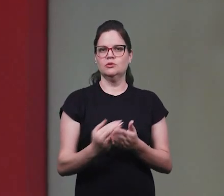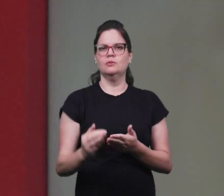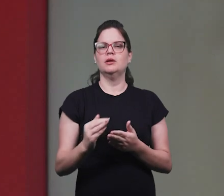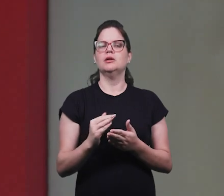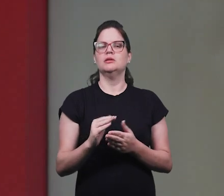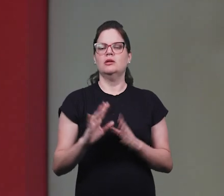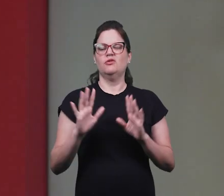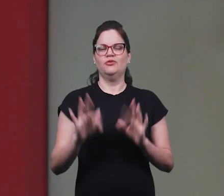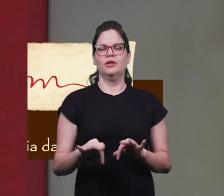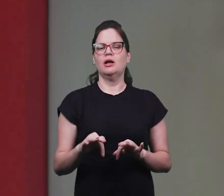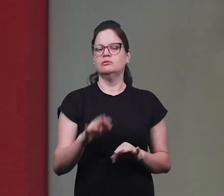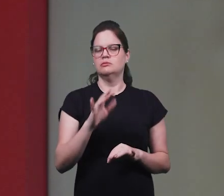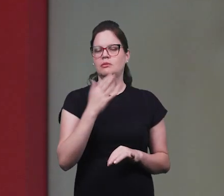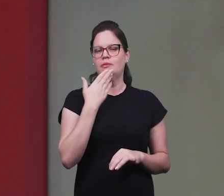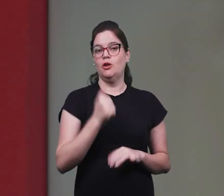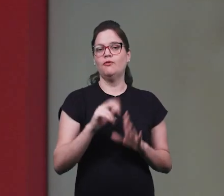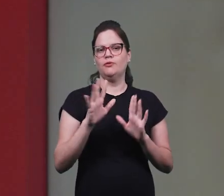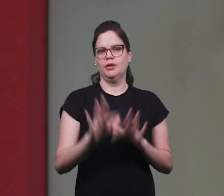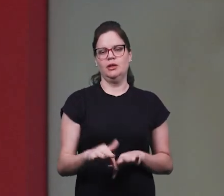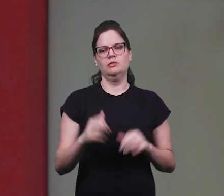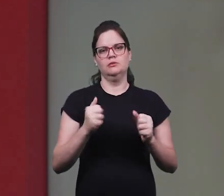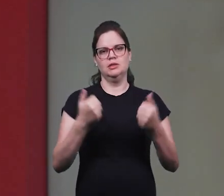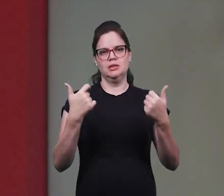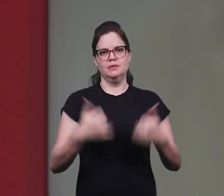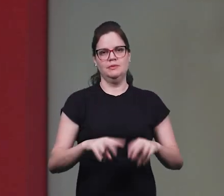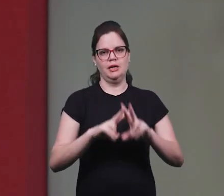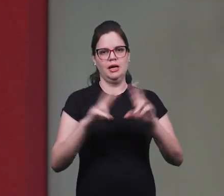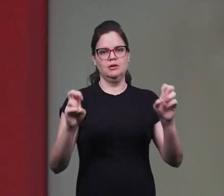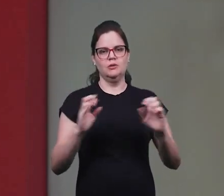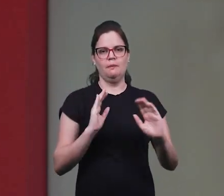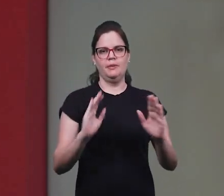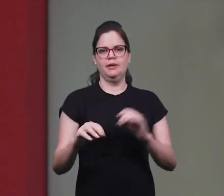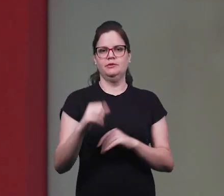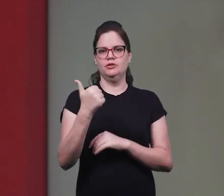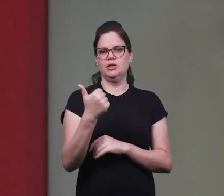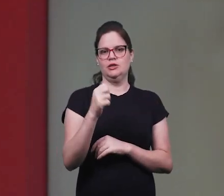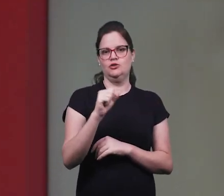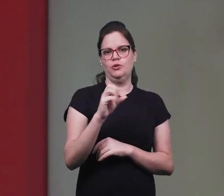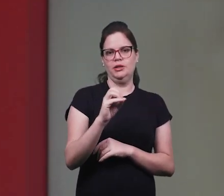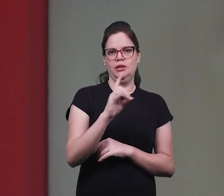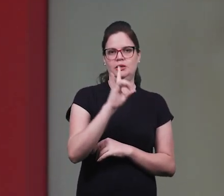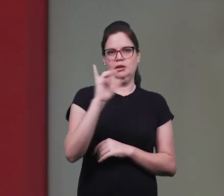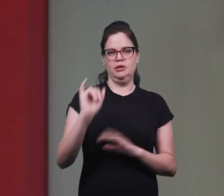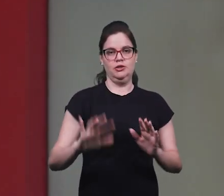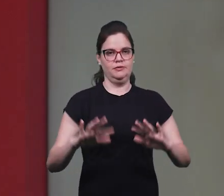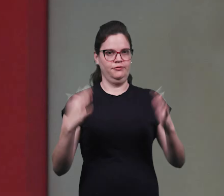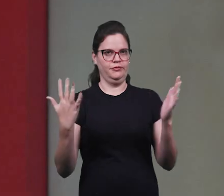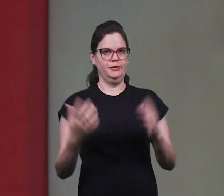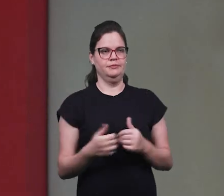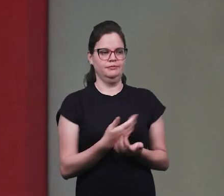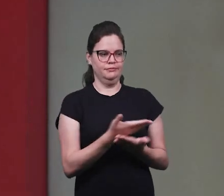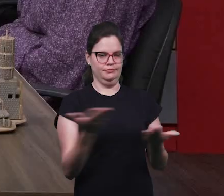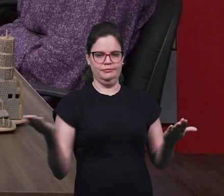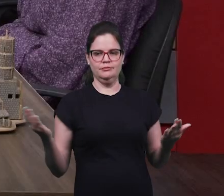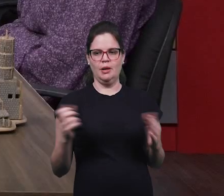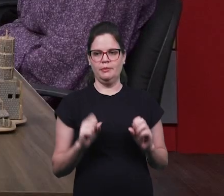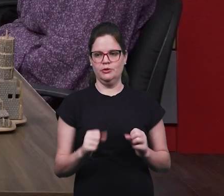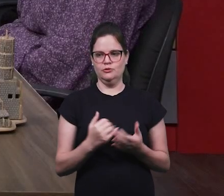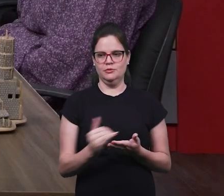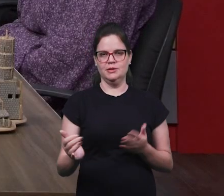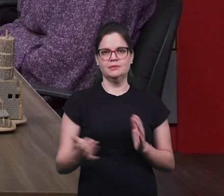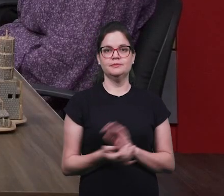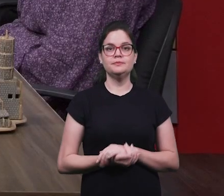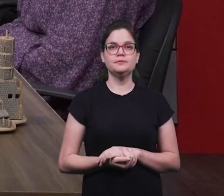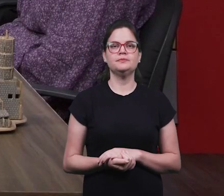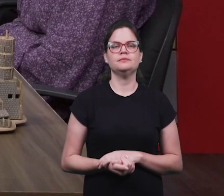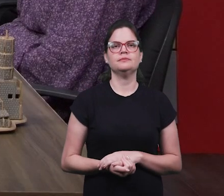falando sobre essa comemoração dele aqui, nessa grande festa, né? Eu vou deixar a palavra com vocês agora. Eu só vou